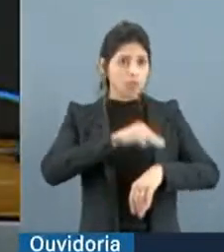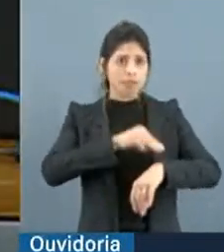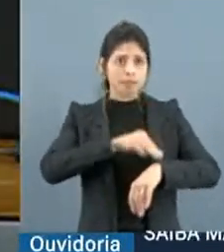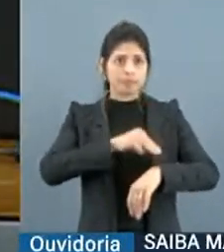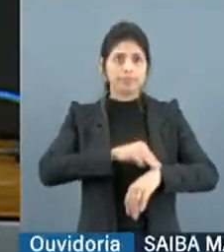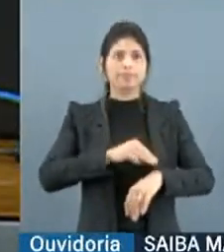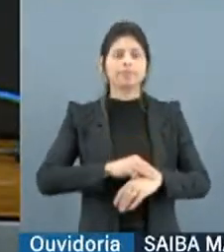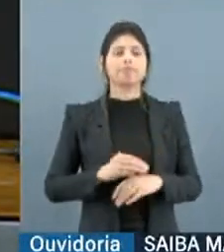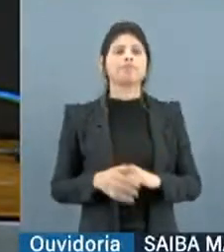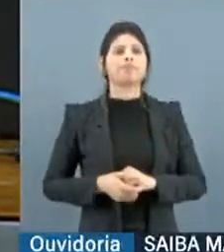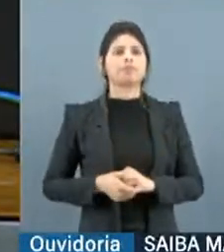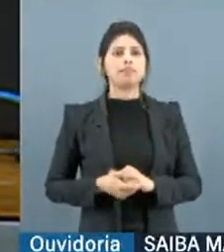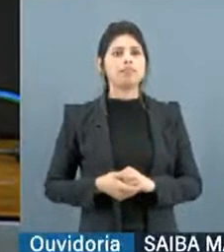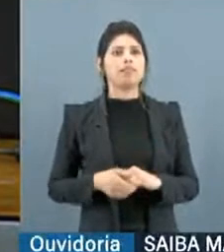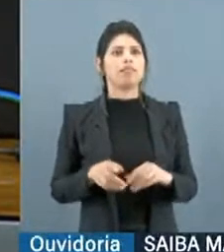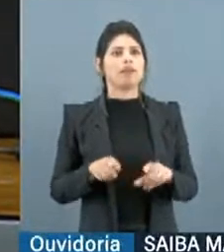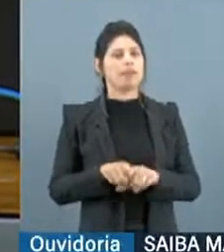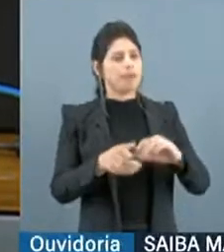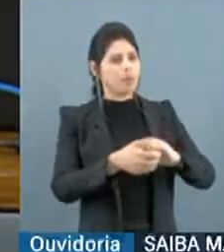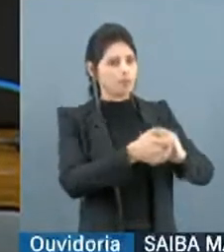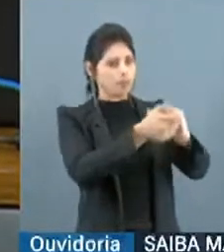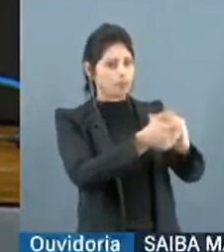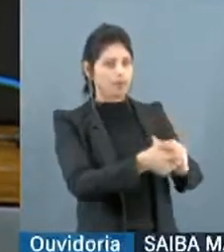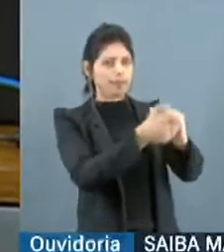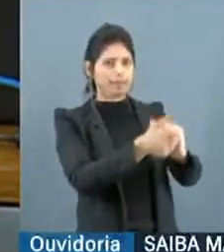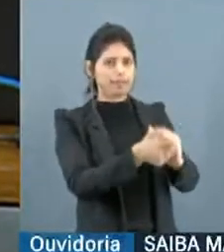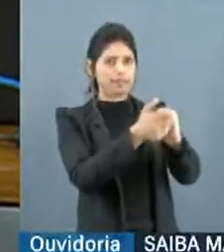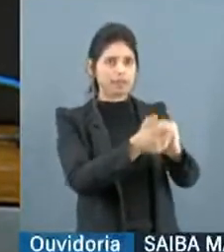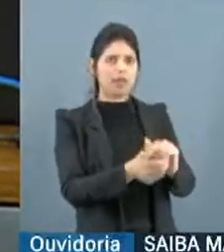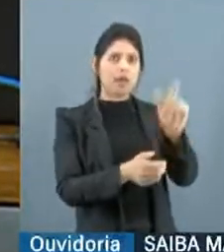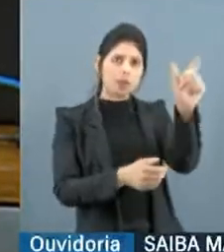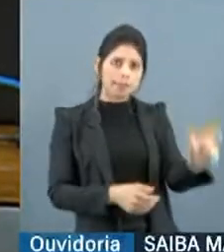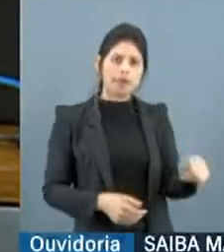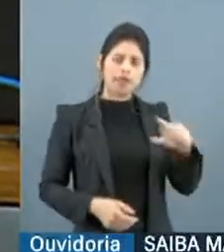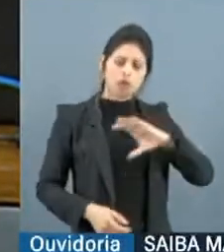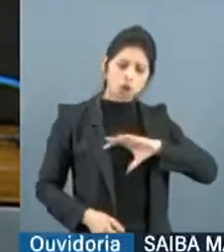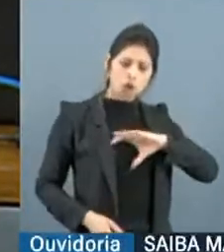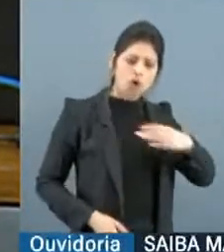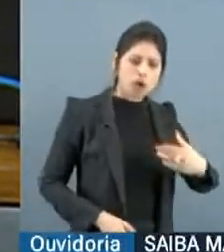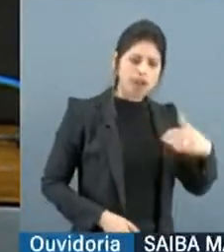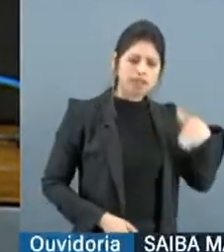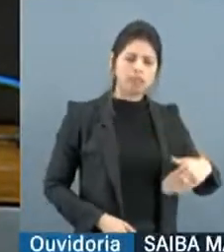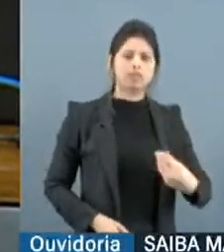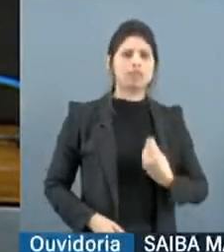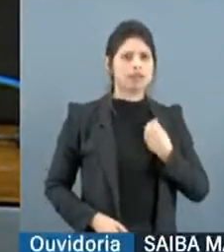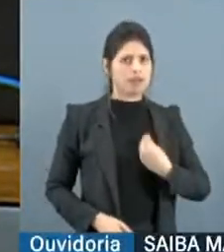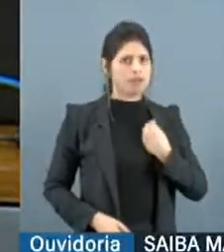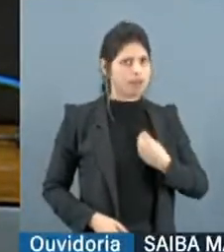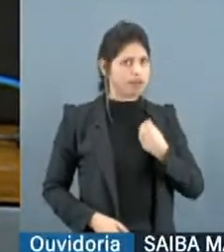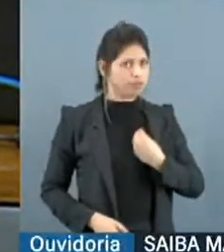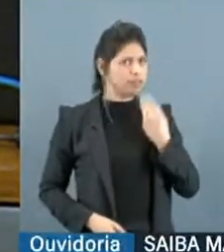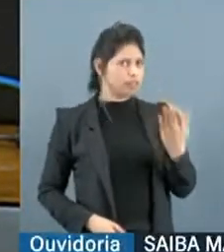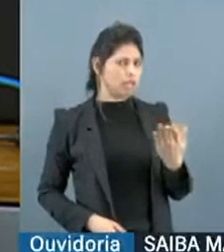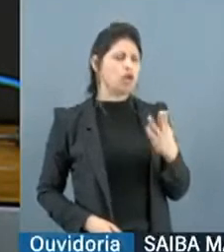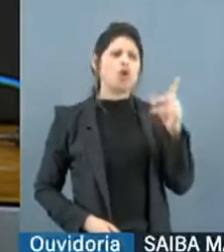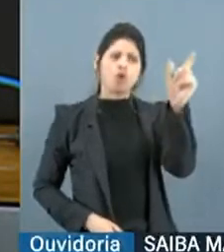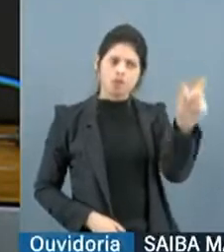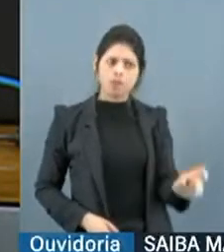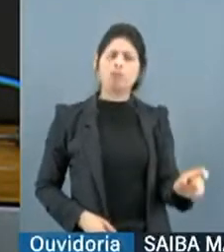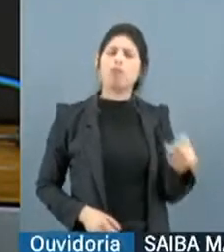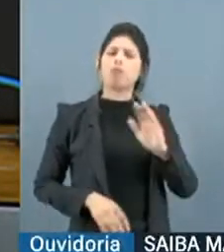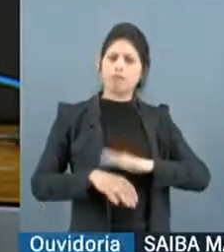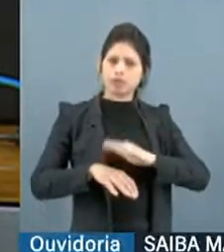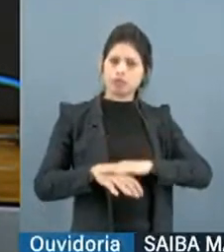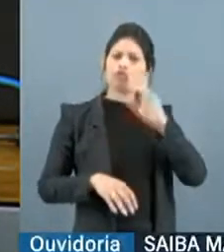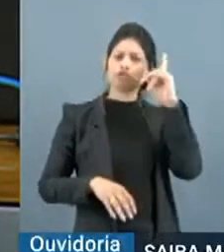aqui, cumprimentar o coronel Naime pela coragem de vir aqui se posicionar num momento difícil. Só